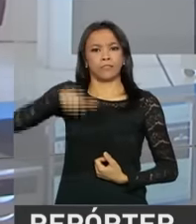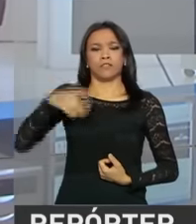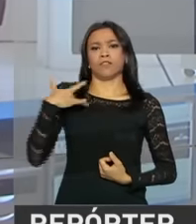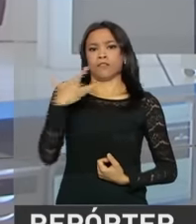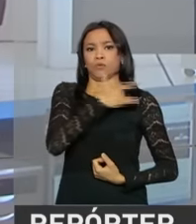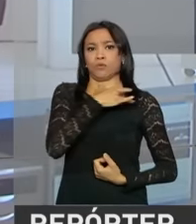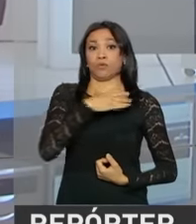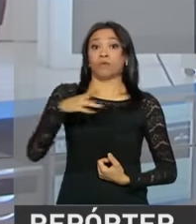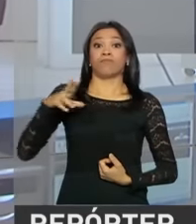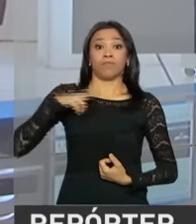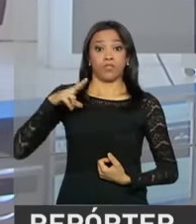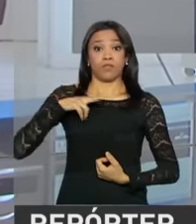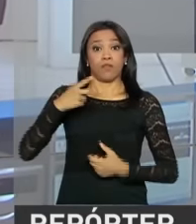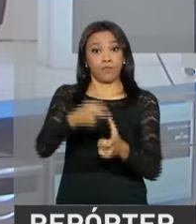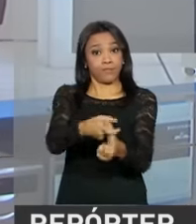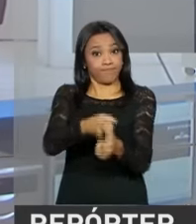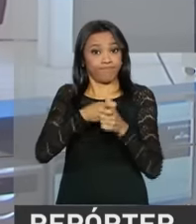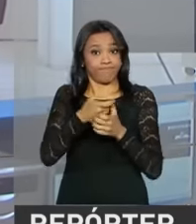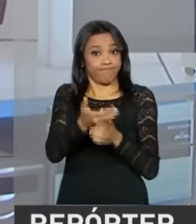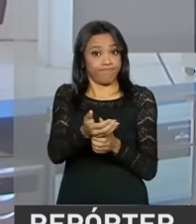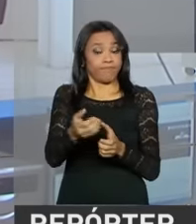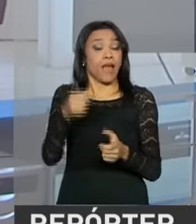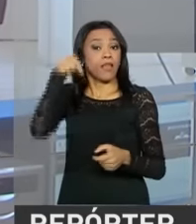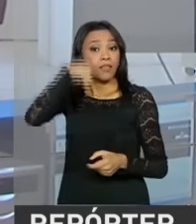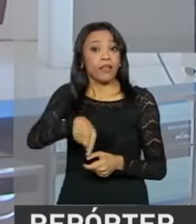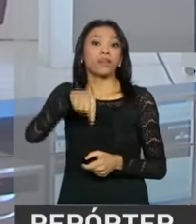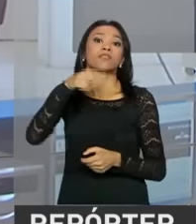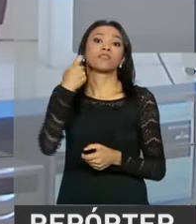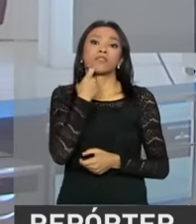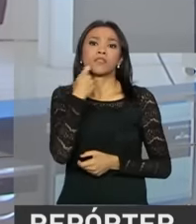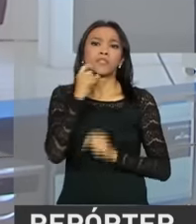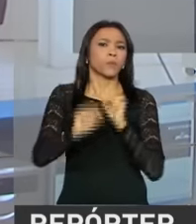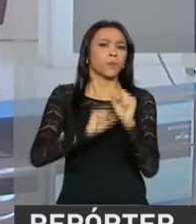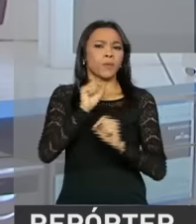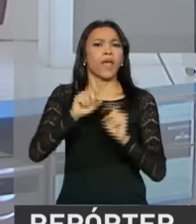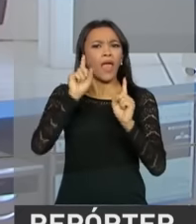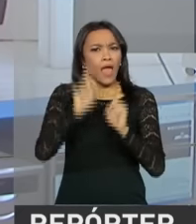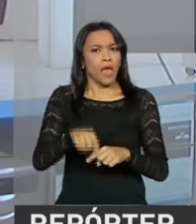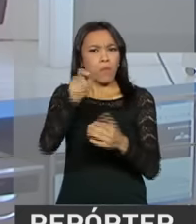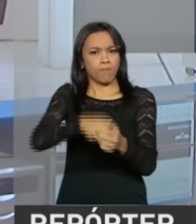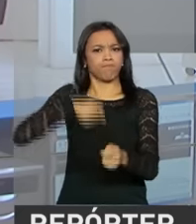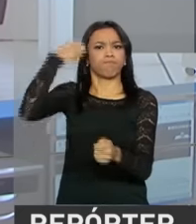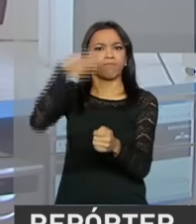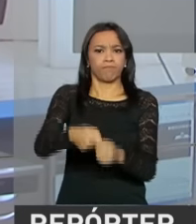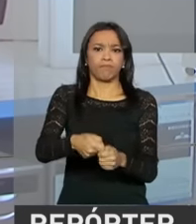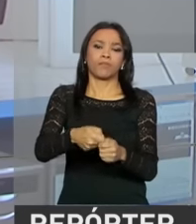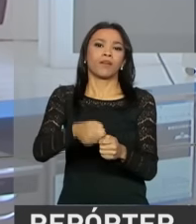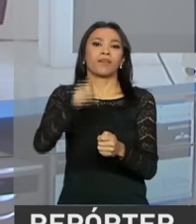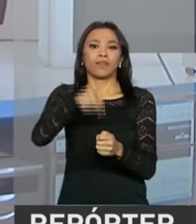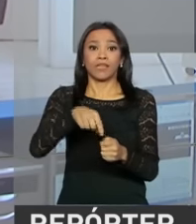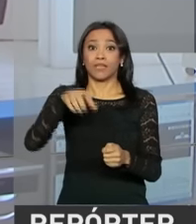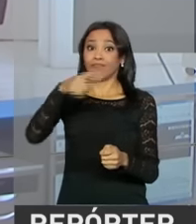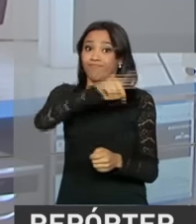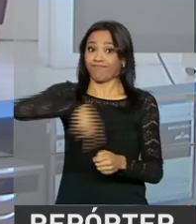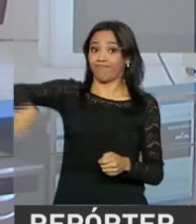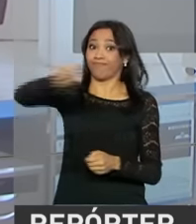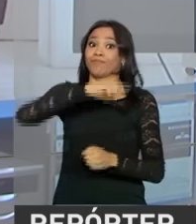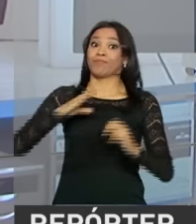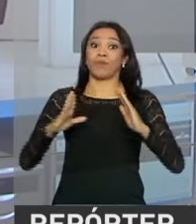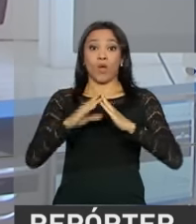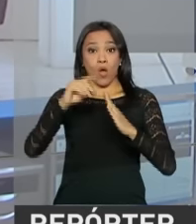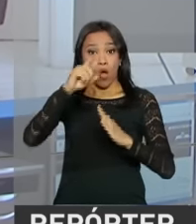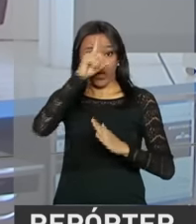ser suspensos a partir desta sexta-feira. A medida é uma punição aos planos que receberam